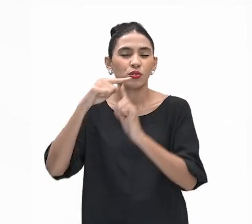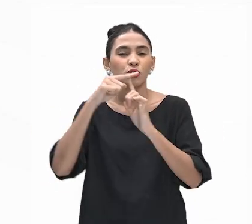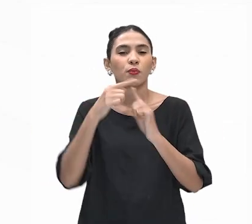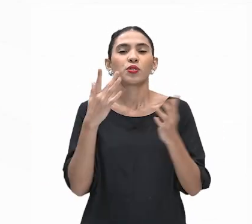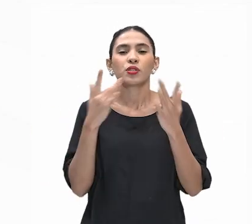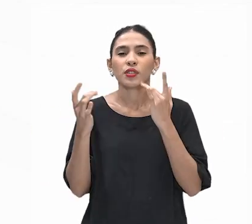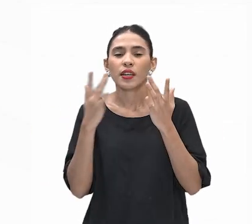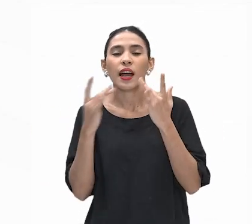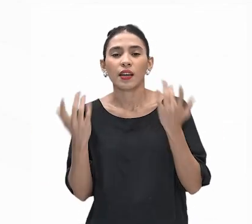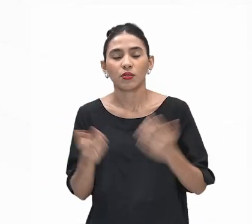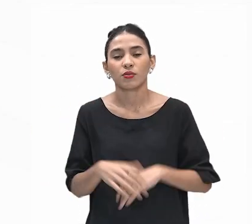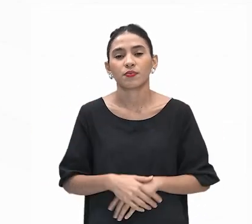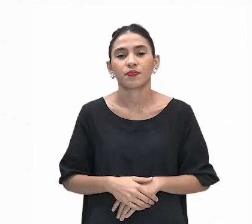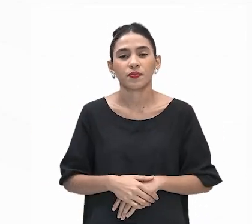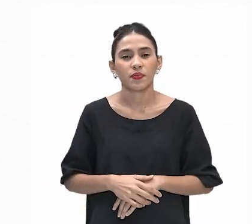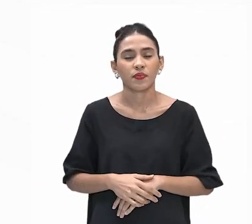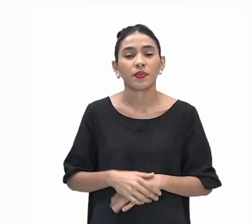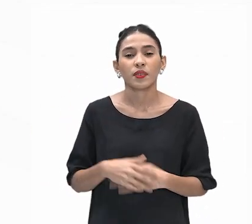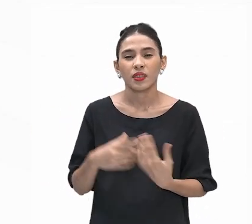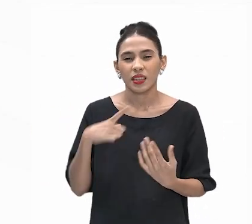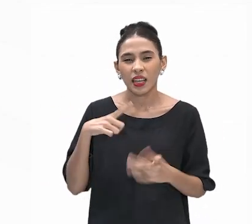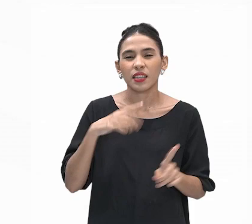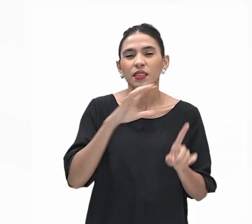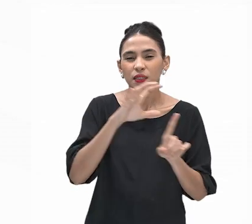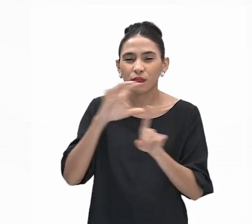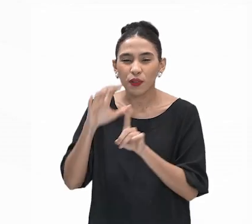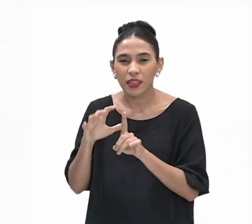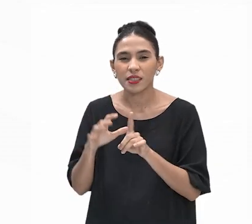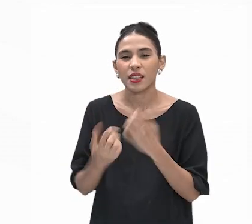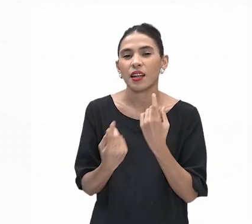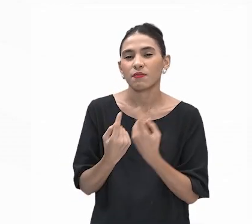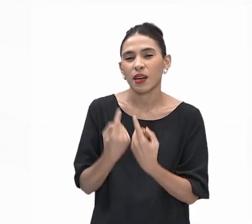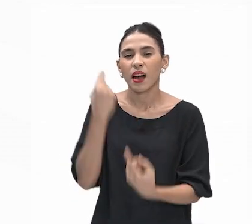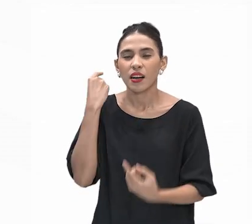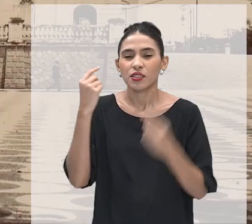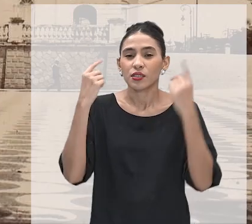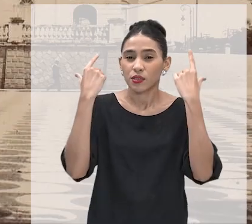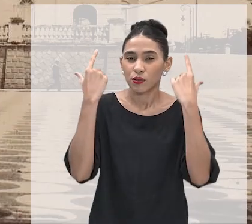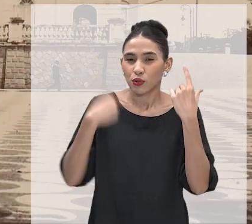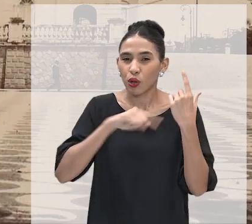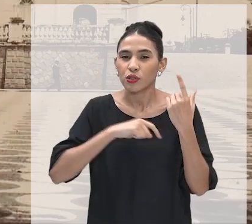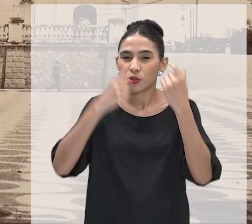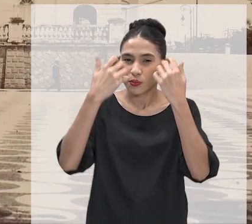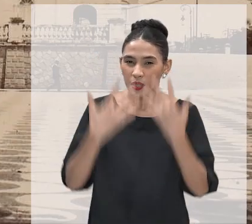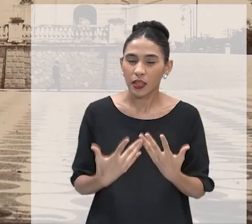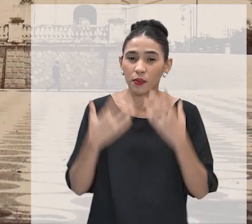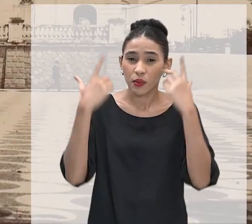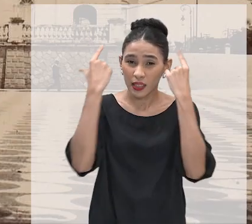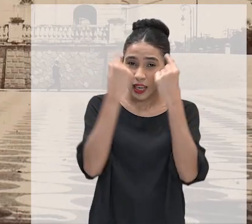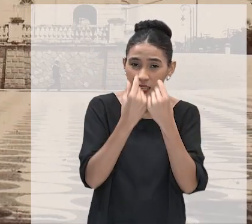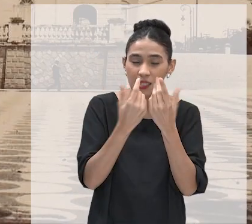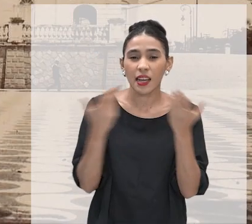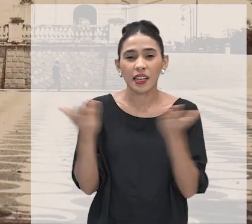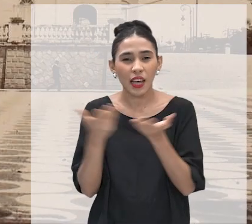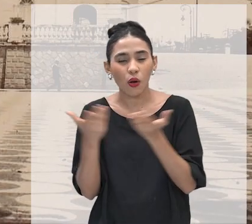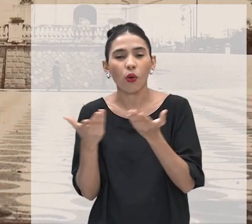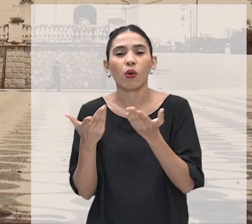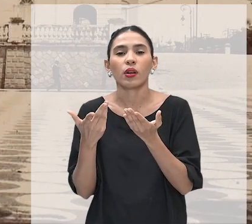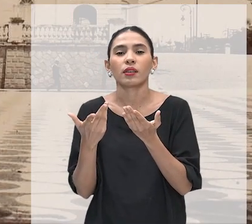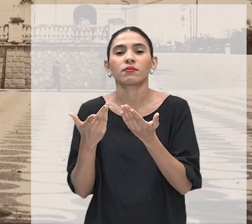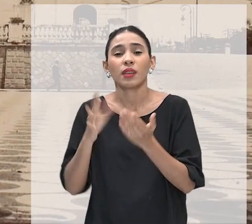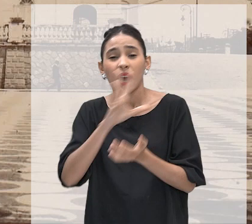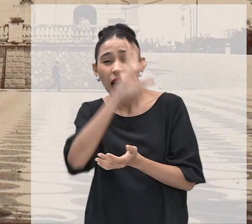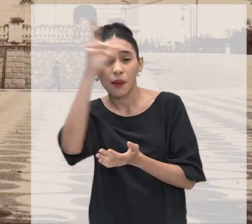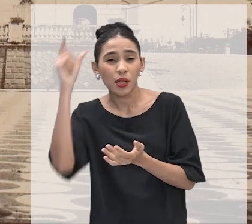e chegamos nesse período aqui do Amazonas, do Teatro Amazonas. E aí eu trouxe para vocês uma imagem que vai nos